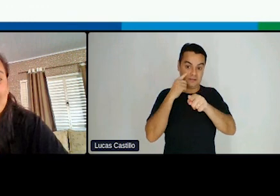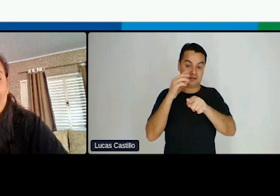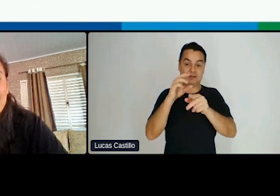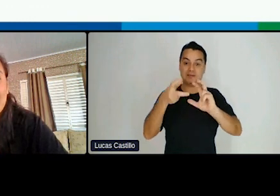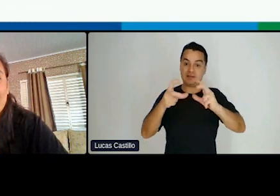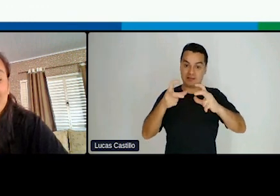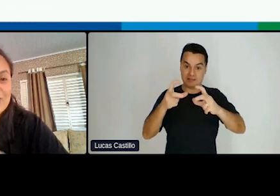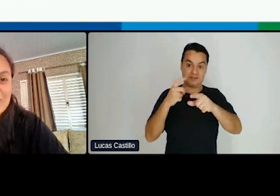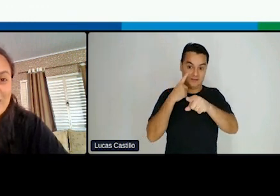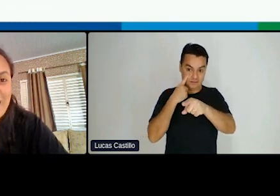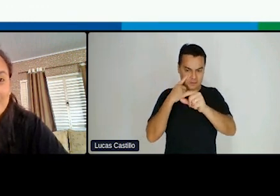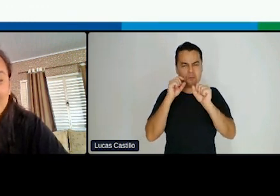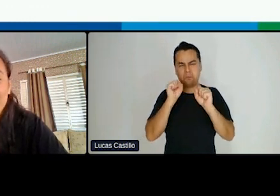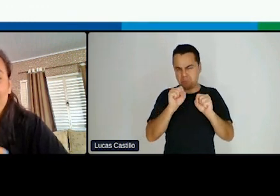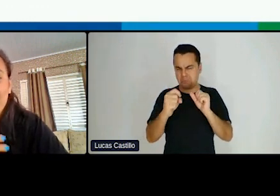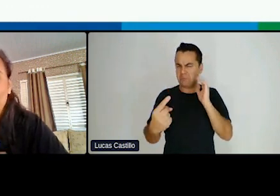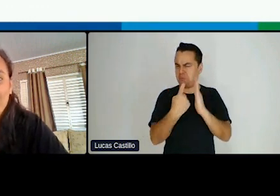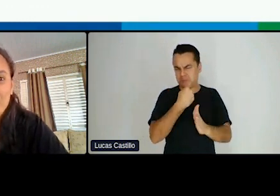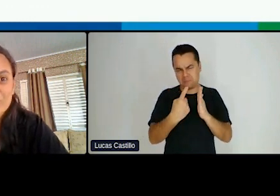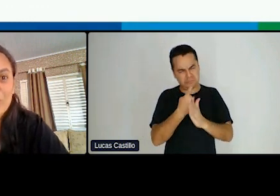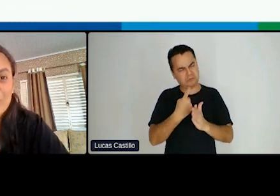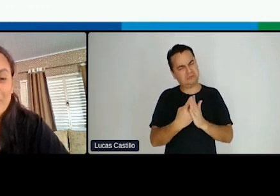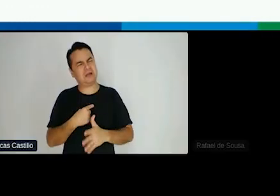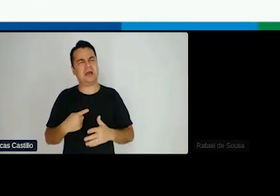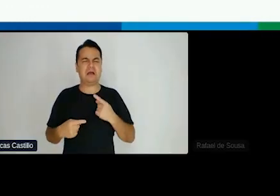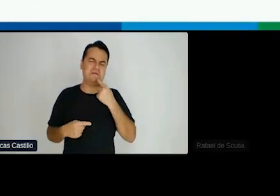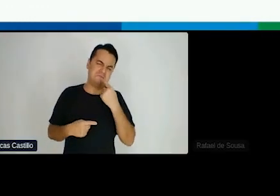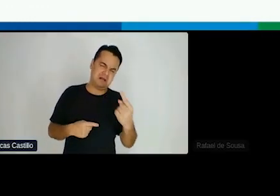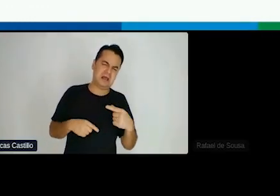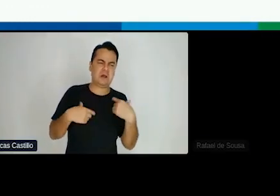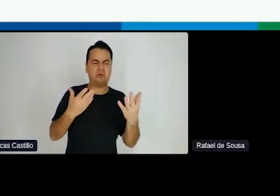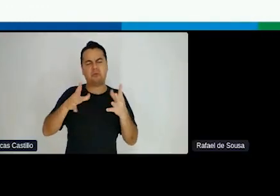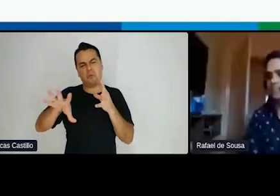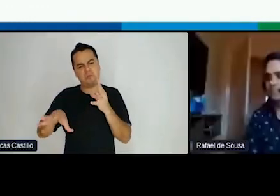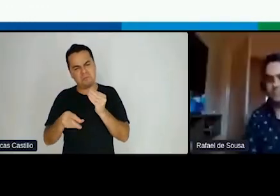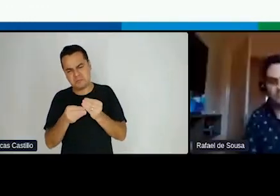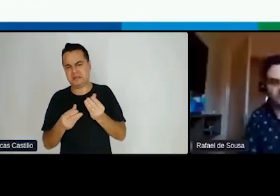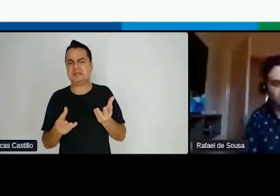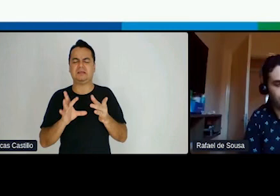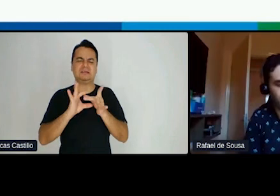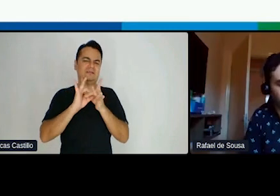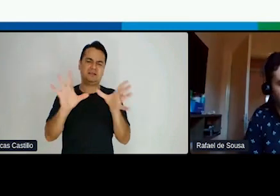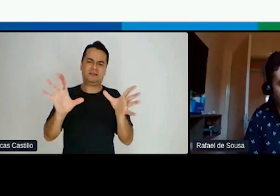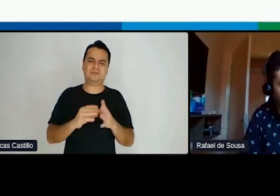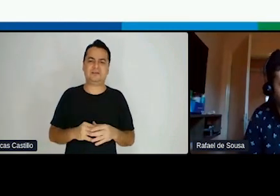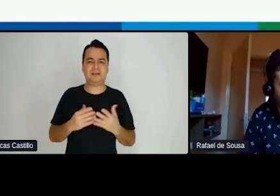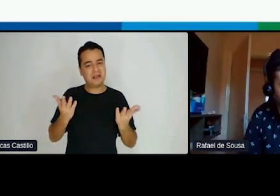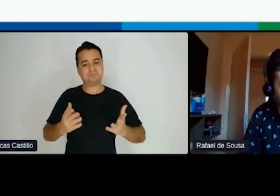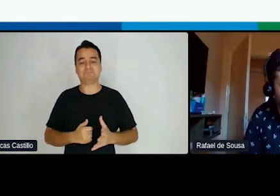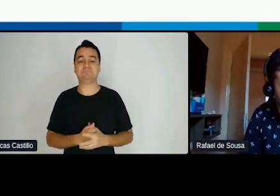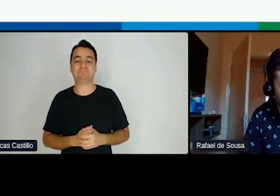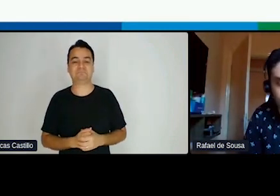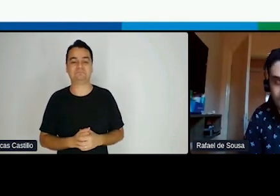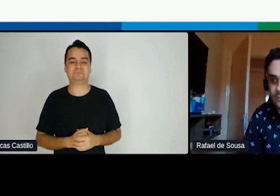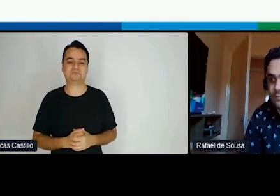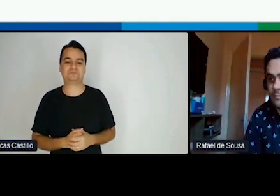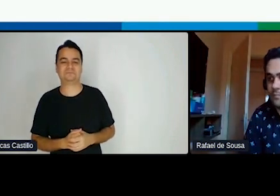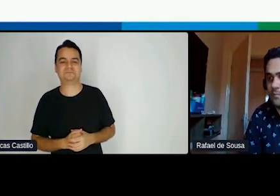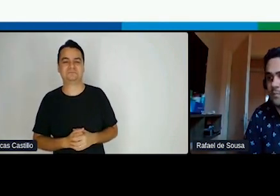vontade aí para questionar, para falar qualquer coisa, complementar também. E é isso.